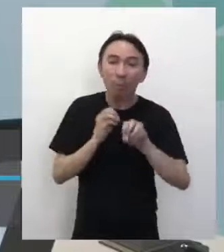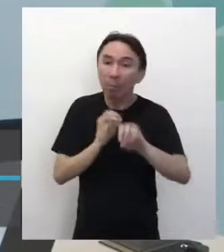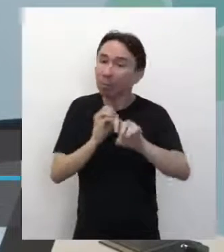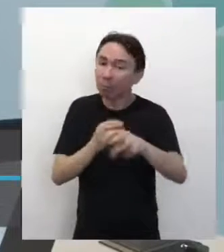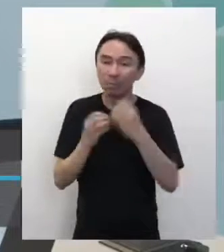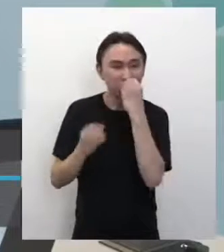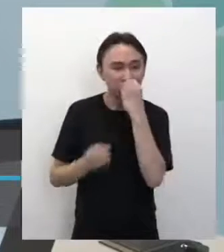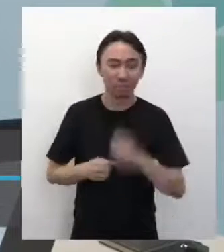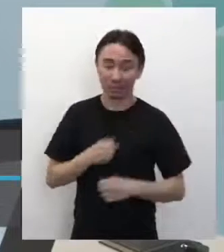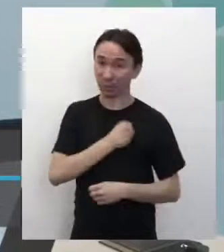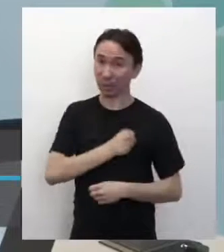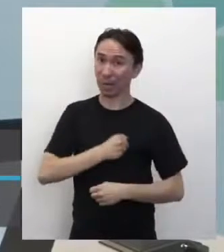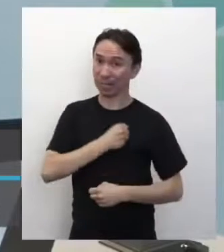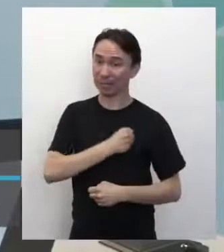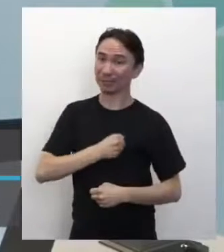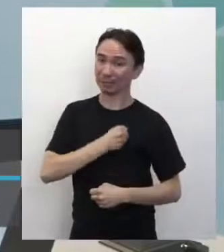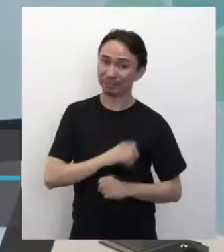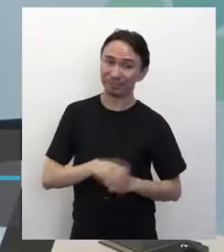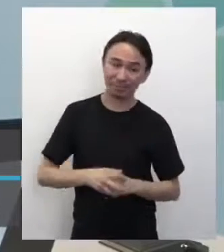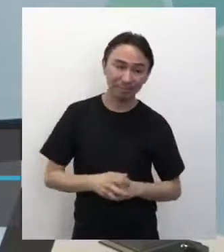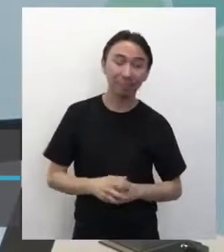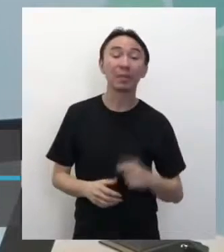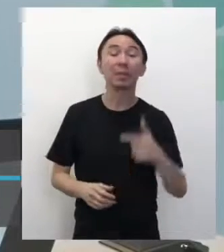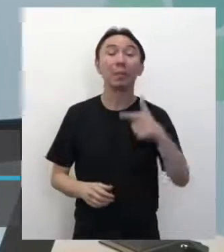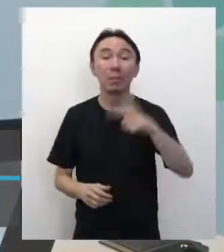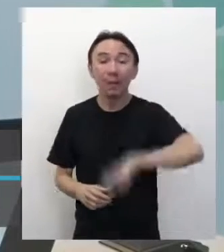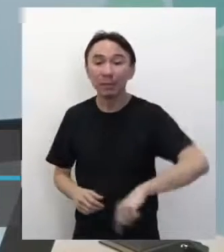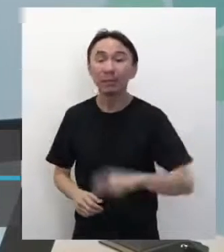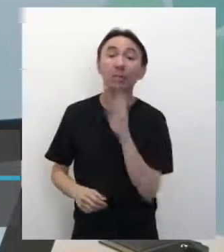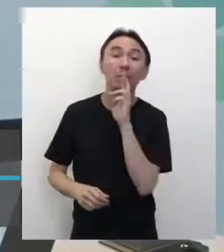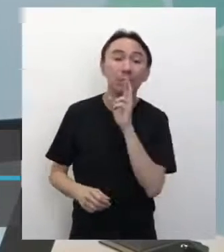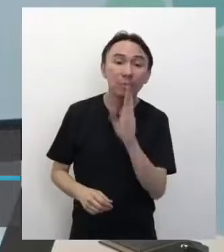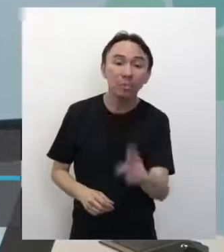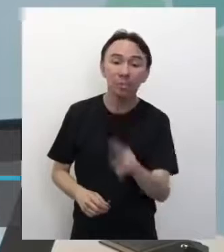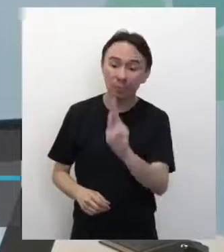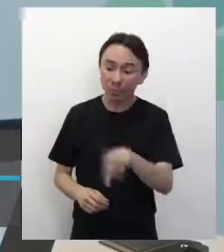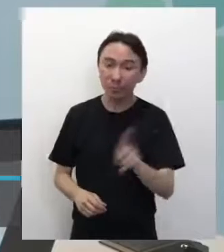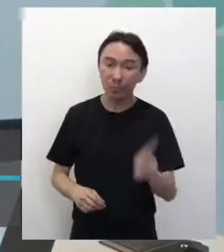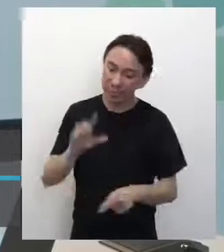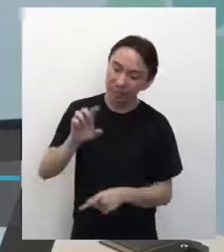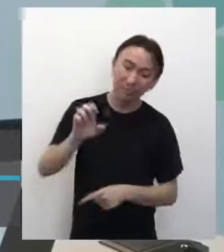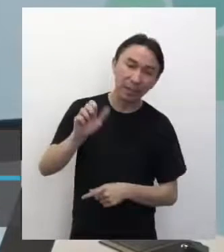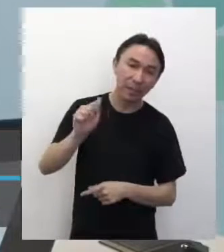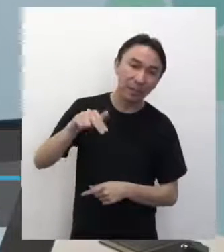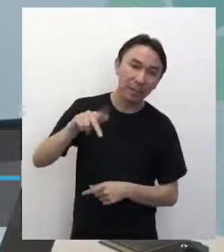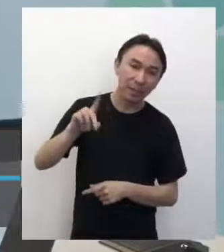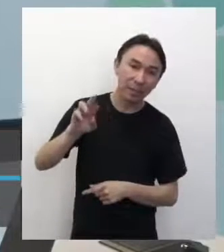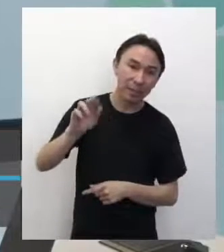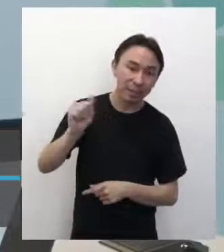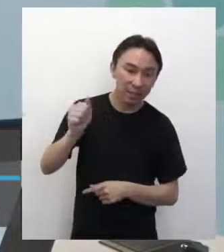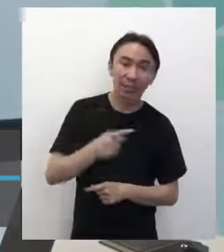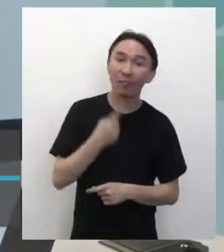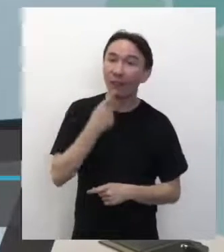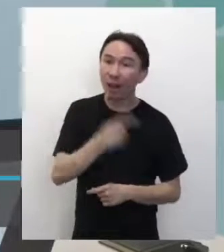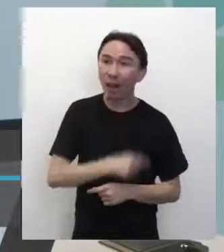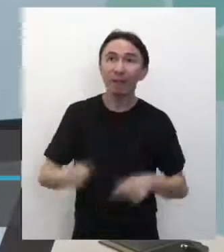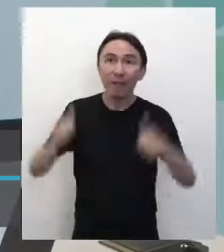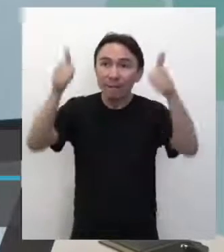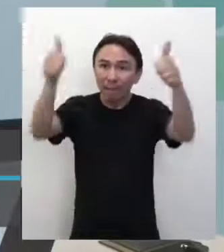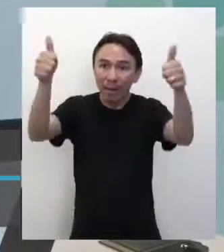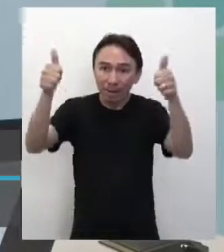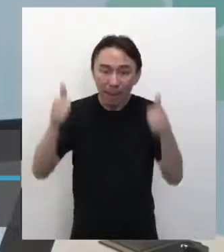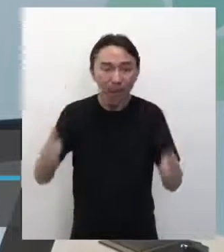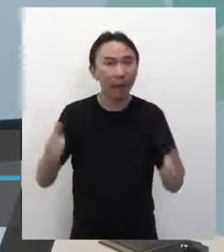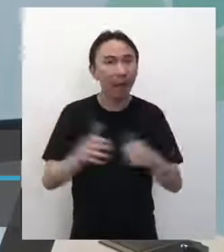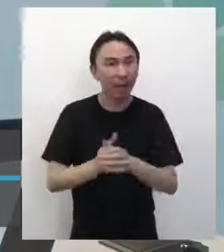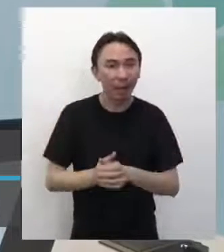de vocês. Nós temos aqui a resposta da Pro Leandra, que fala cartaz. O Pro Guilherme, cartazes também. Então